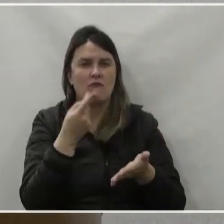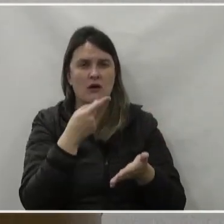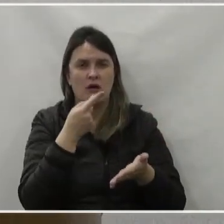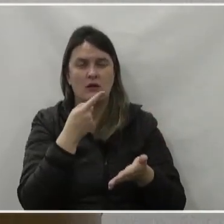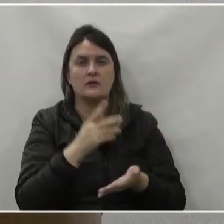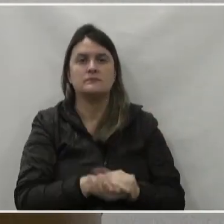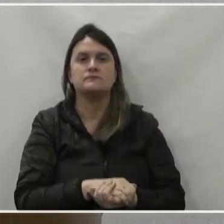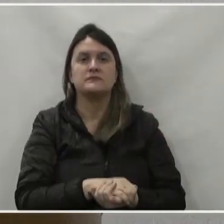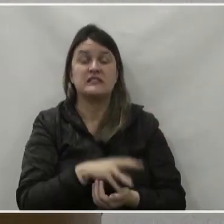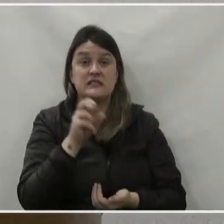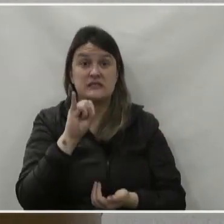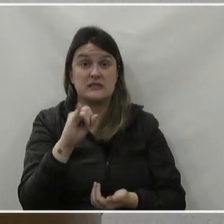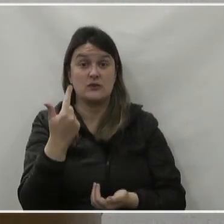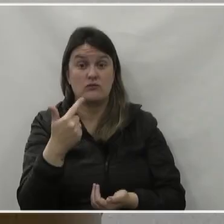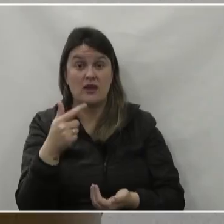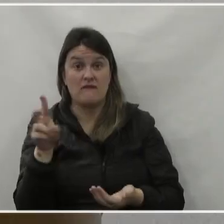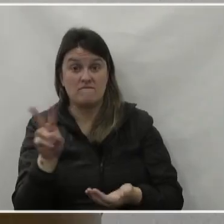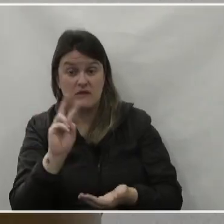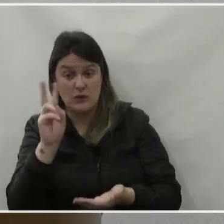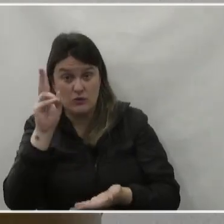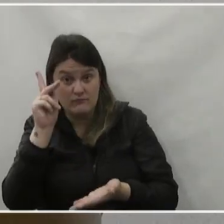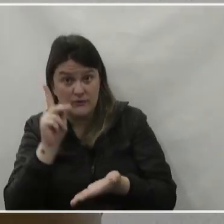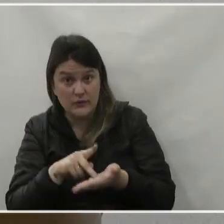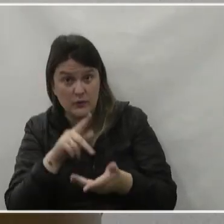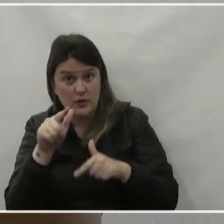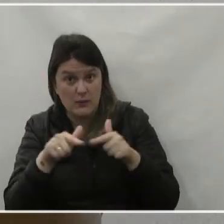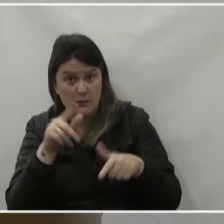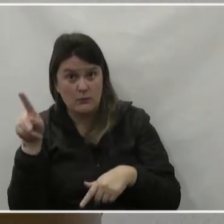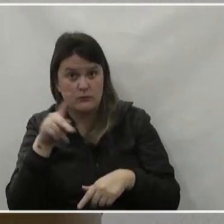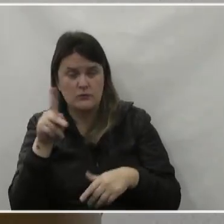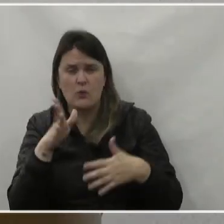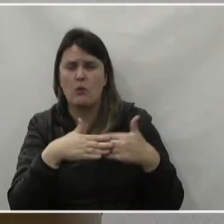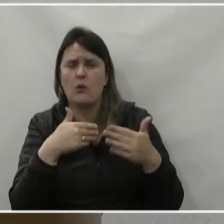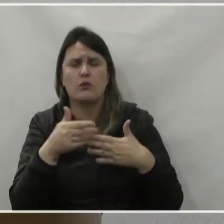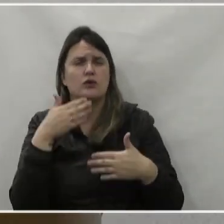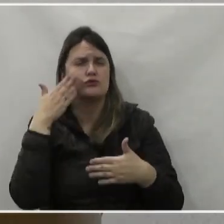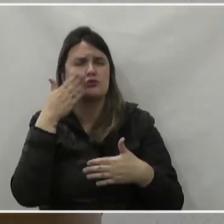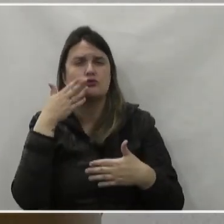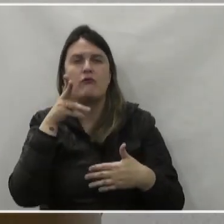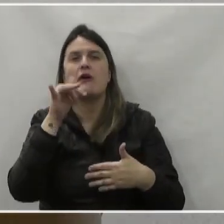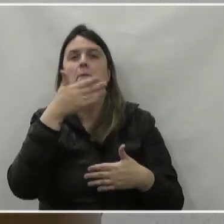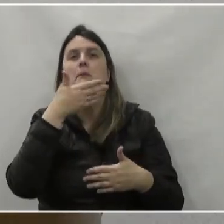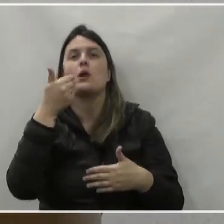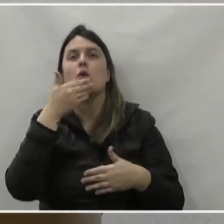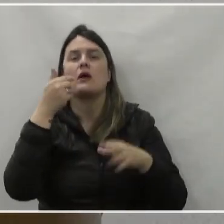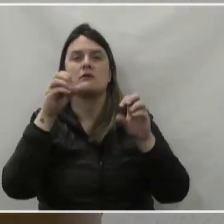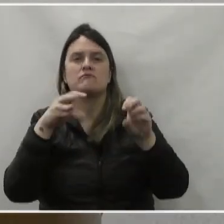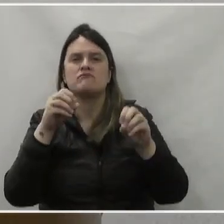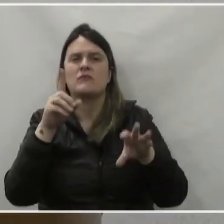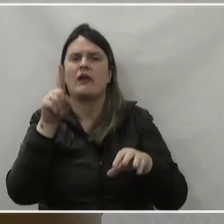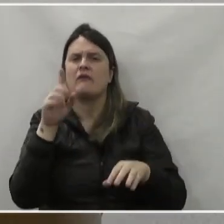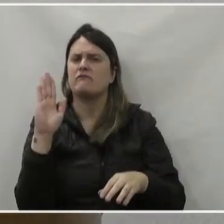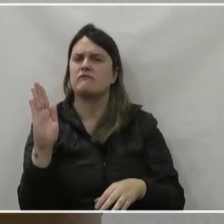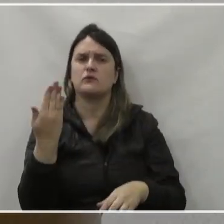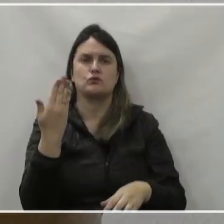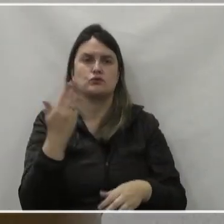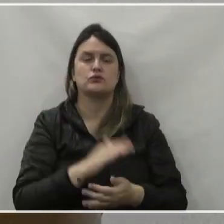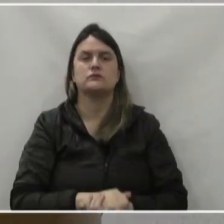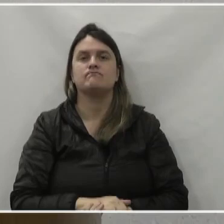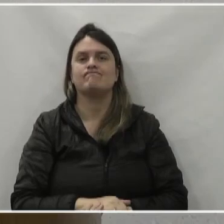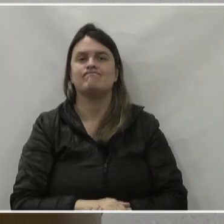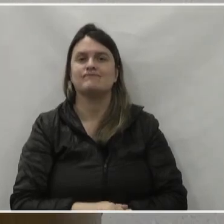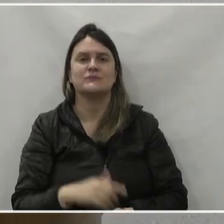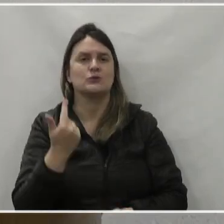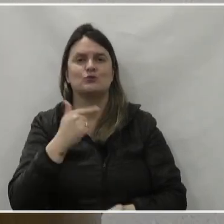contornar, sem valorização real do trabalho docente. Qualquer discurso sobre melhoria da educação é farsa. Não